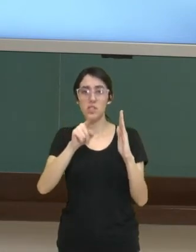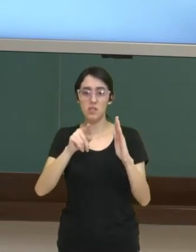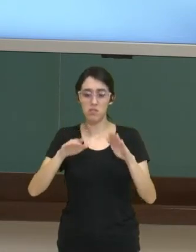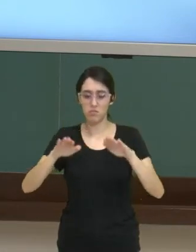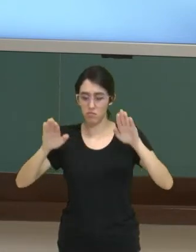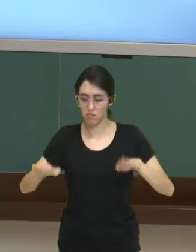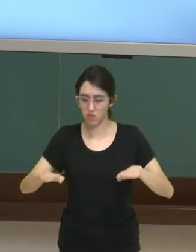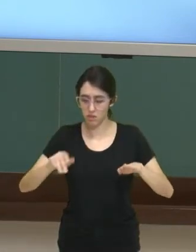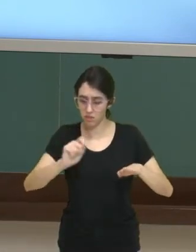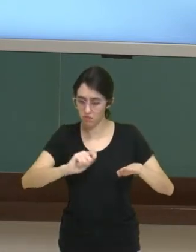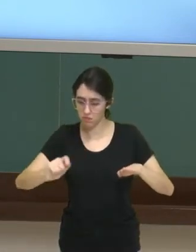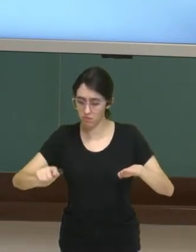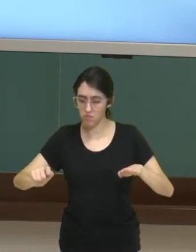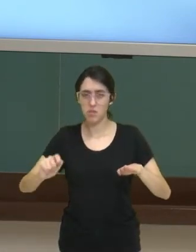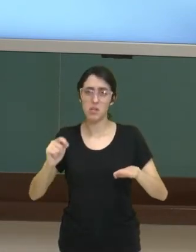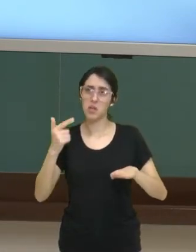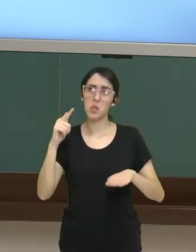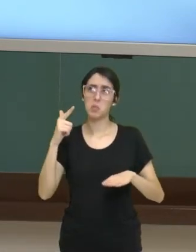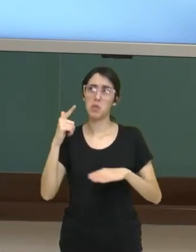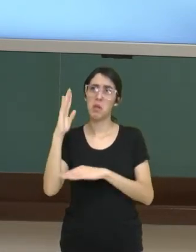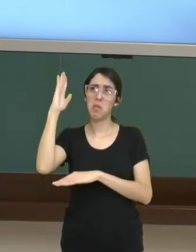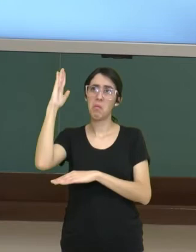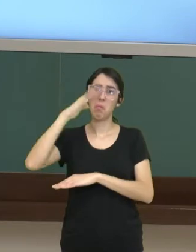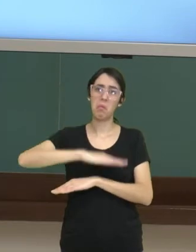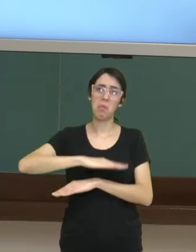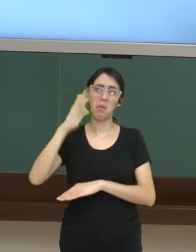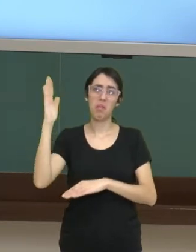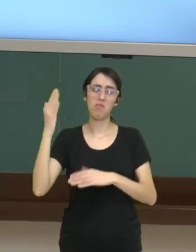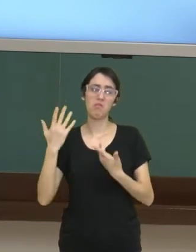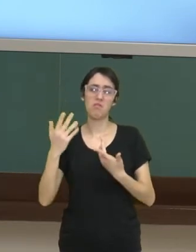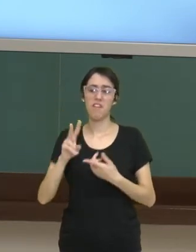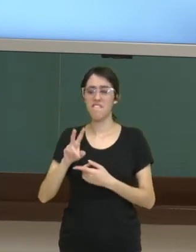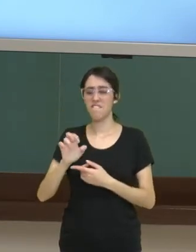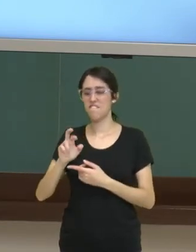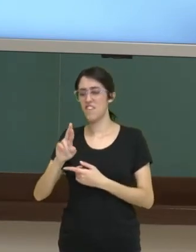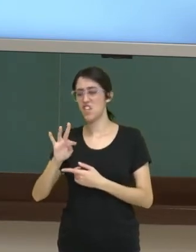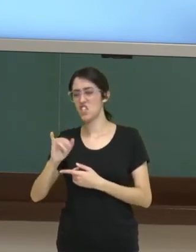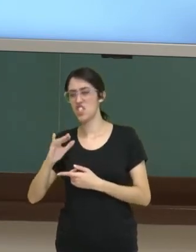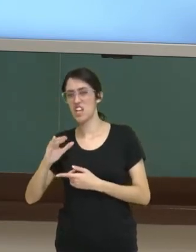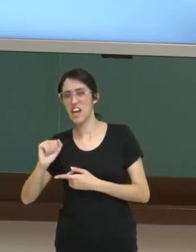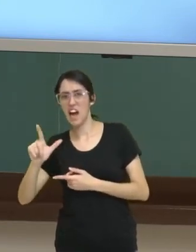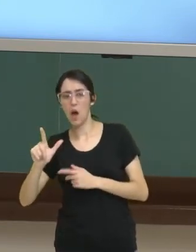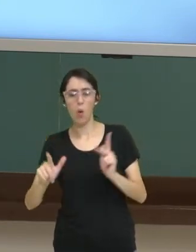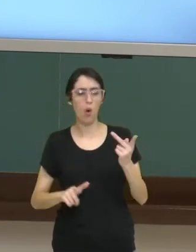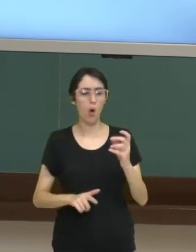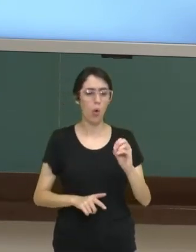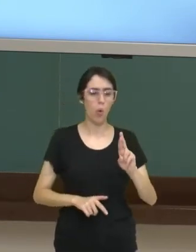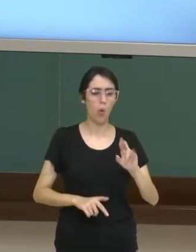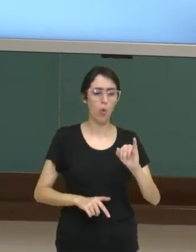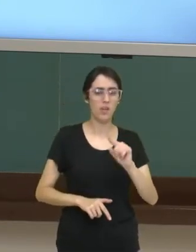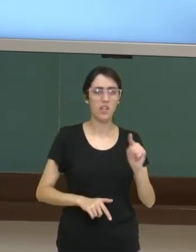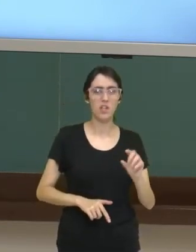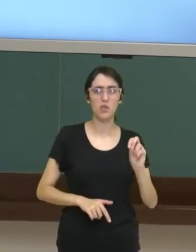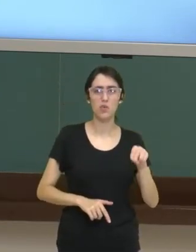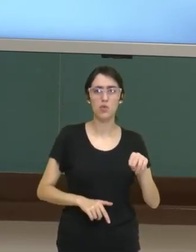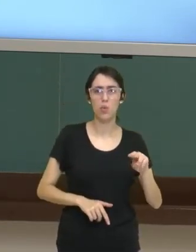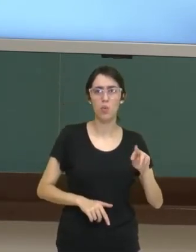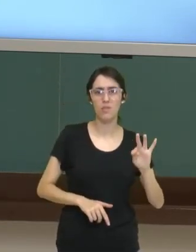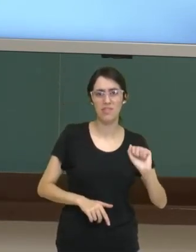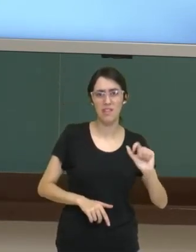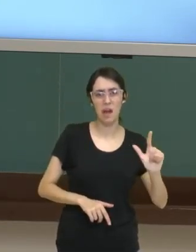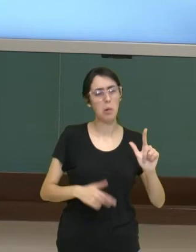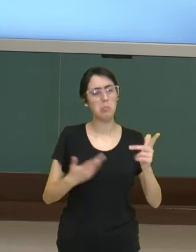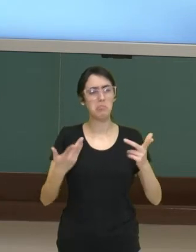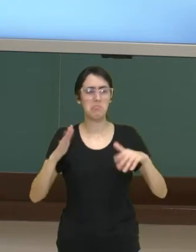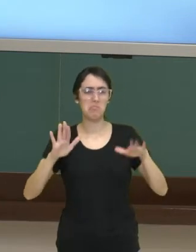tem vertical ou horizontal, tudo está na horizontal. Mas a gente fica mais fácil a gente conversar chamando o